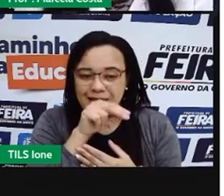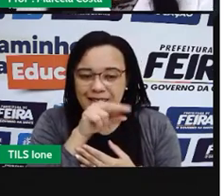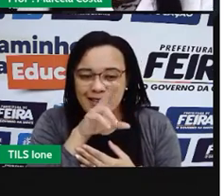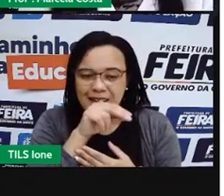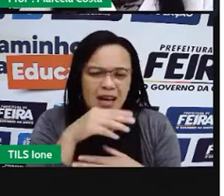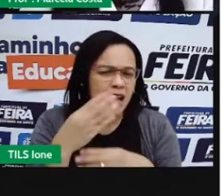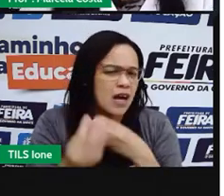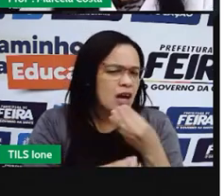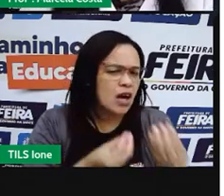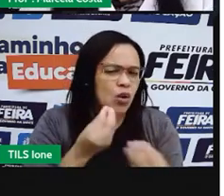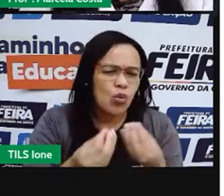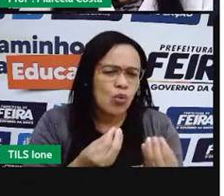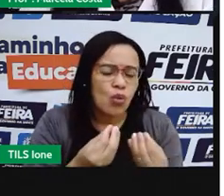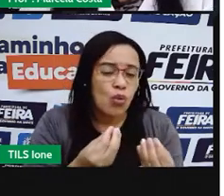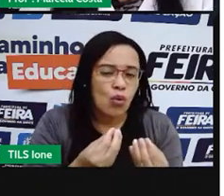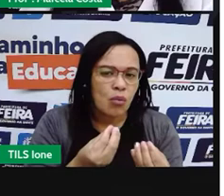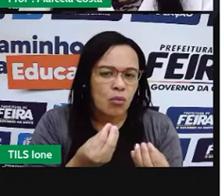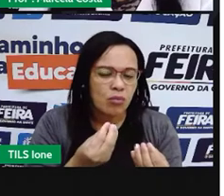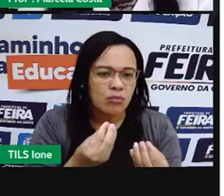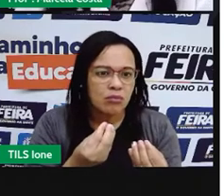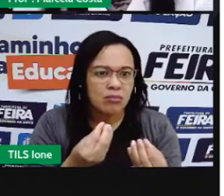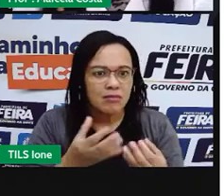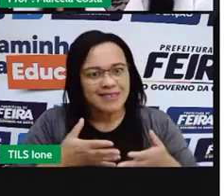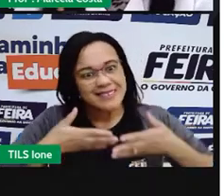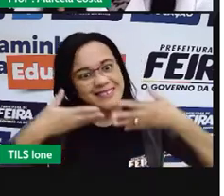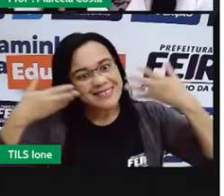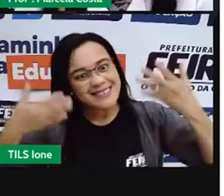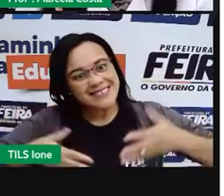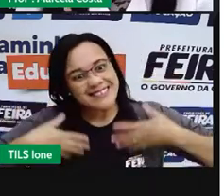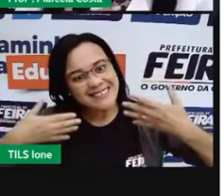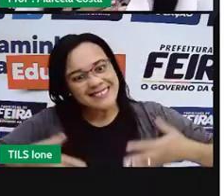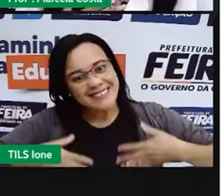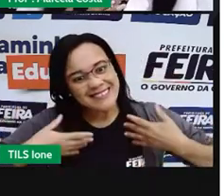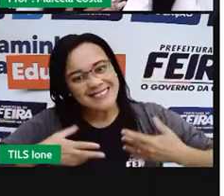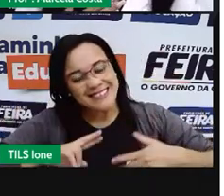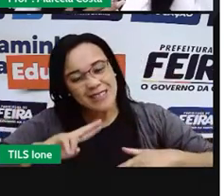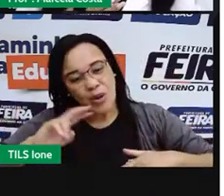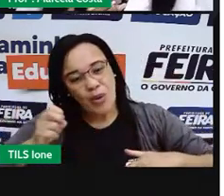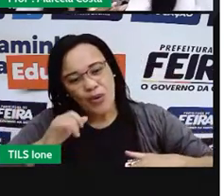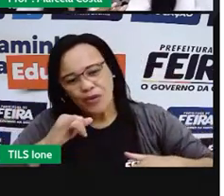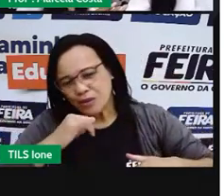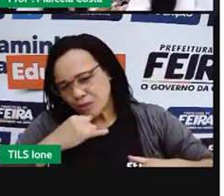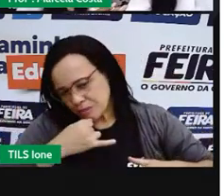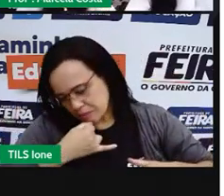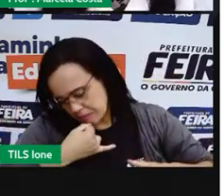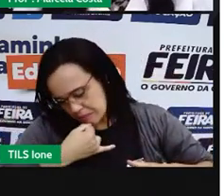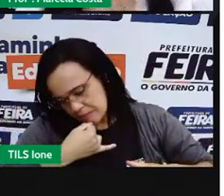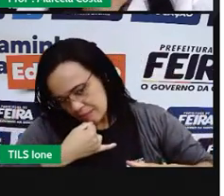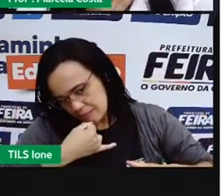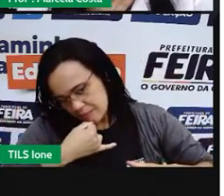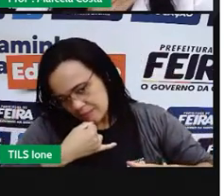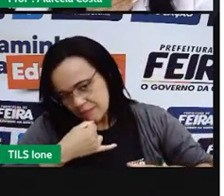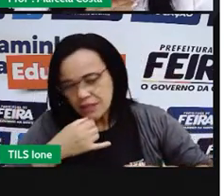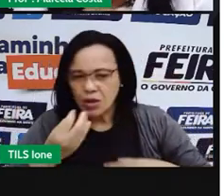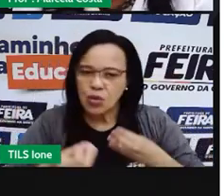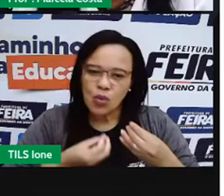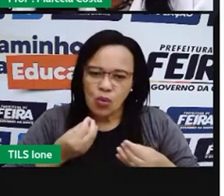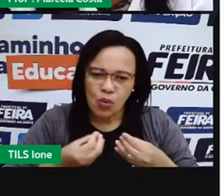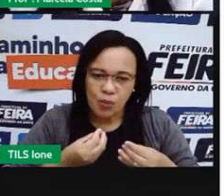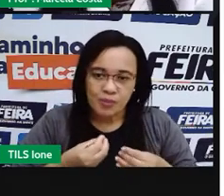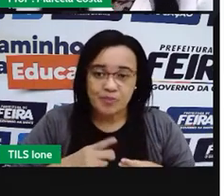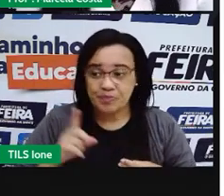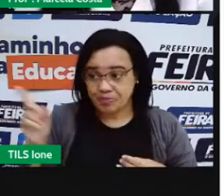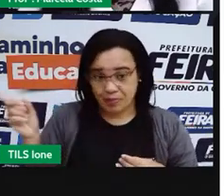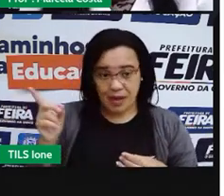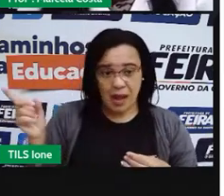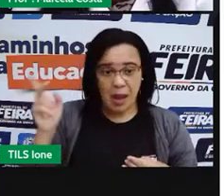Será que ele está triste? Eu preciso confessar para vocês. É a minha história